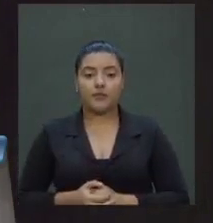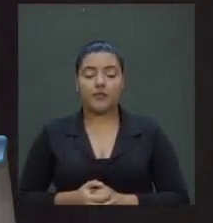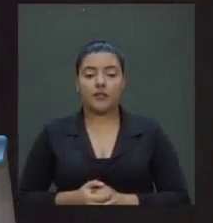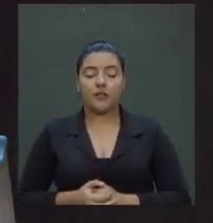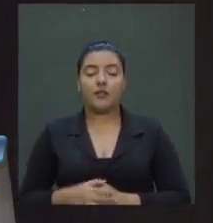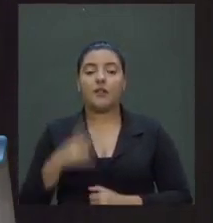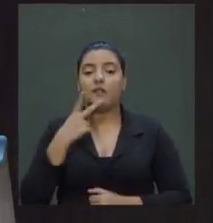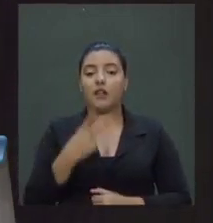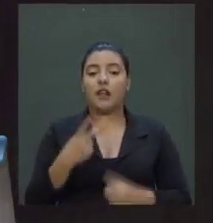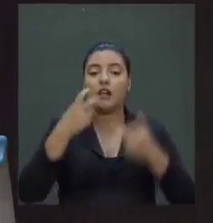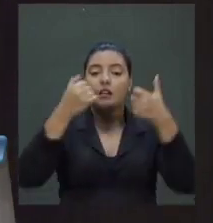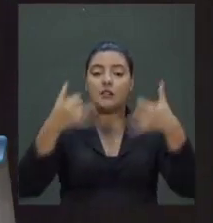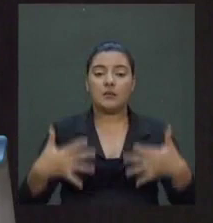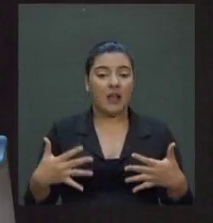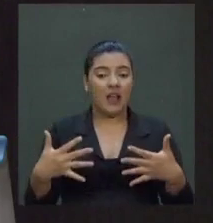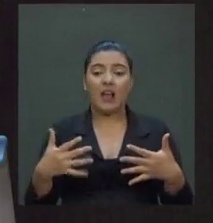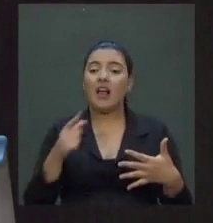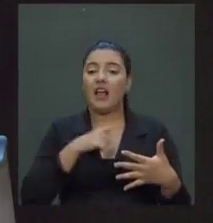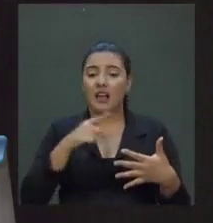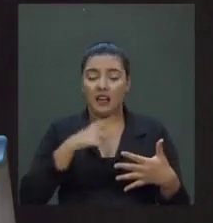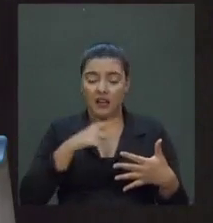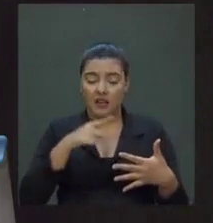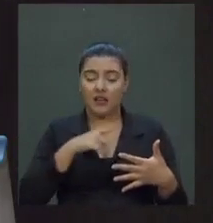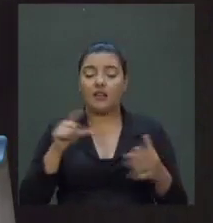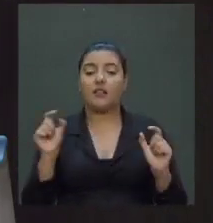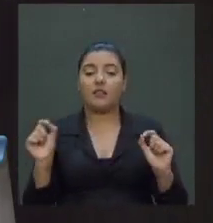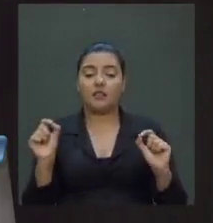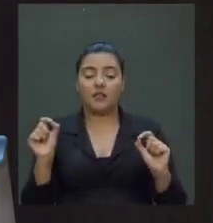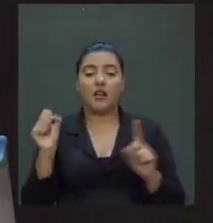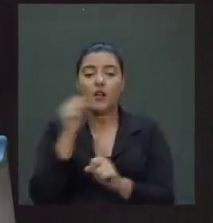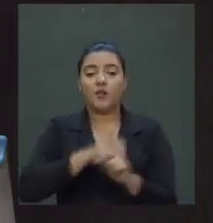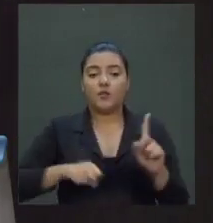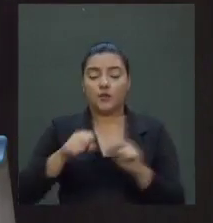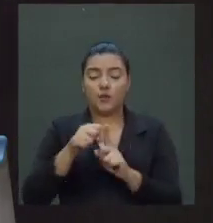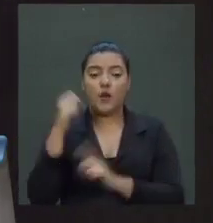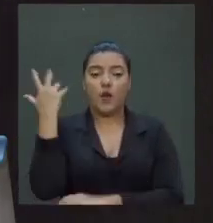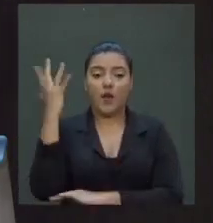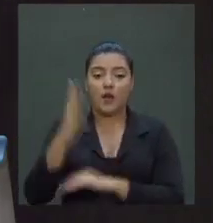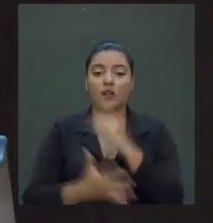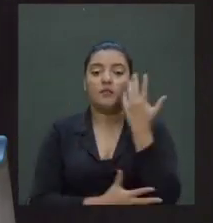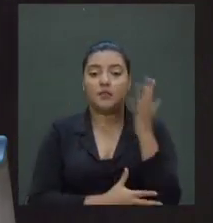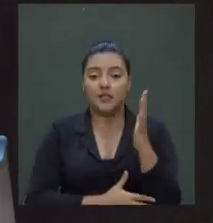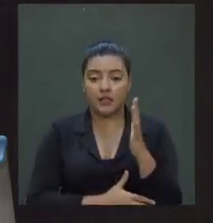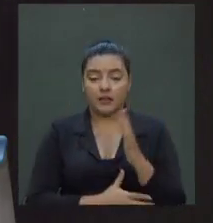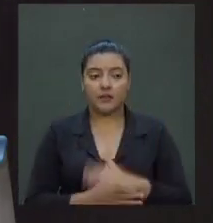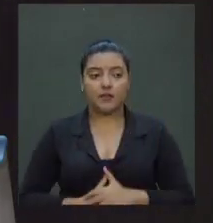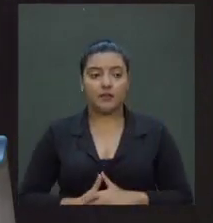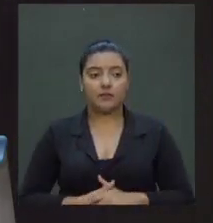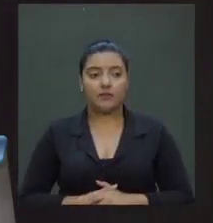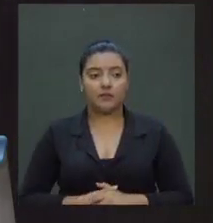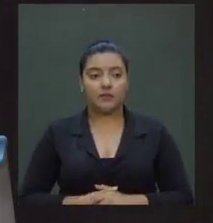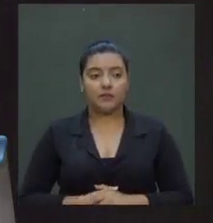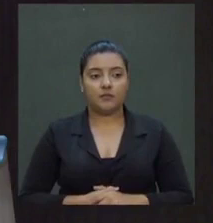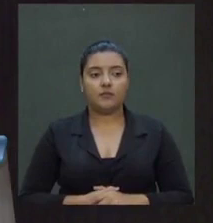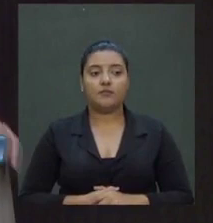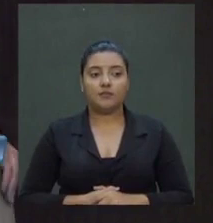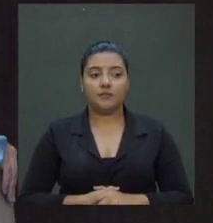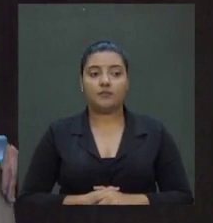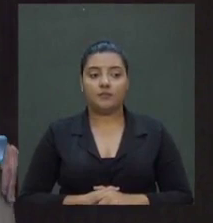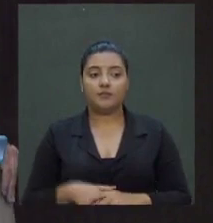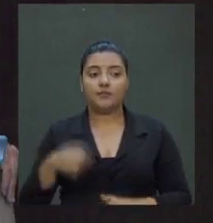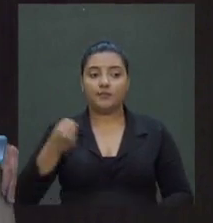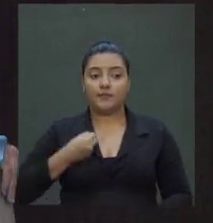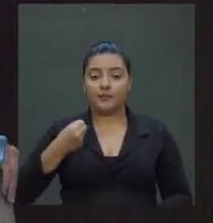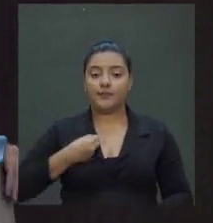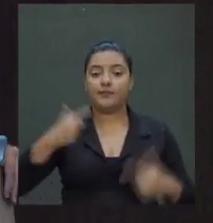para dizer que isto é um completo desatino socioambiental. É um desatino social porque o número